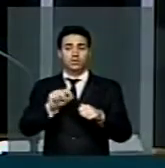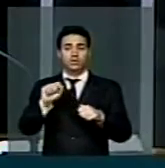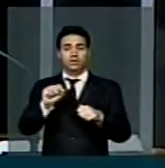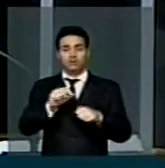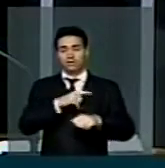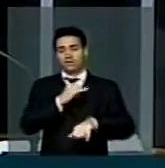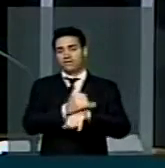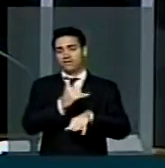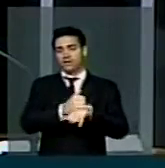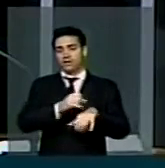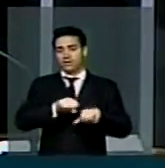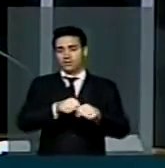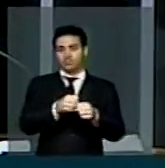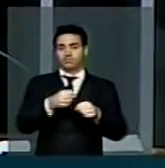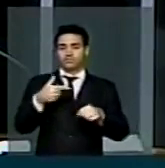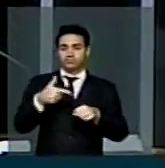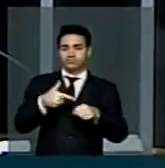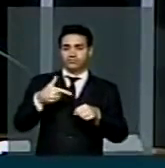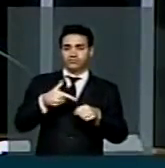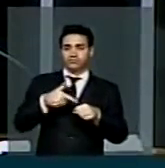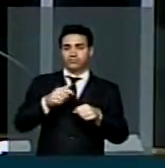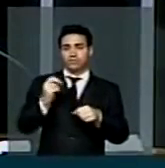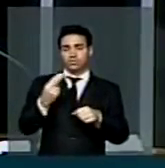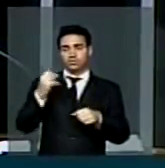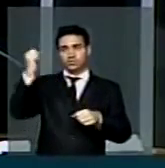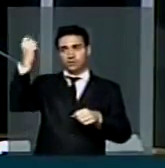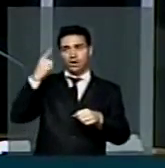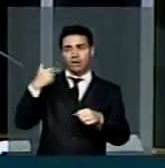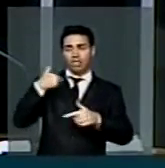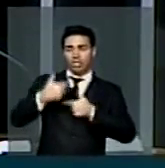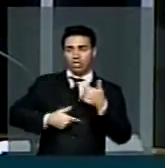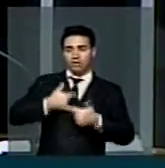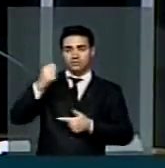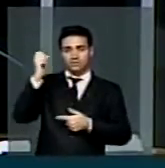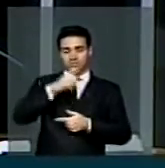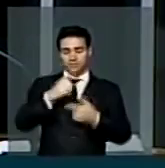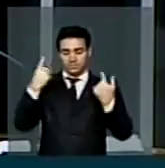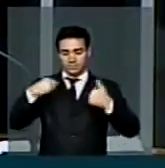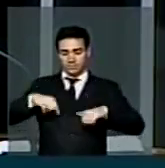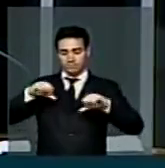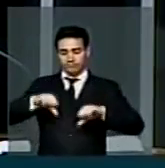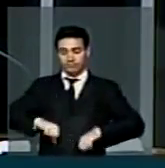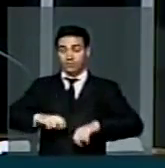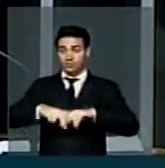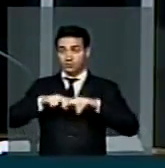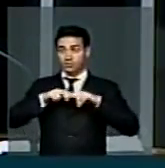ferro de sol a sol e que extrai o seu desgaste, estamos